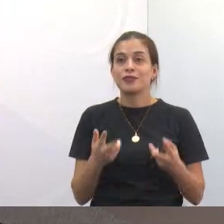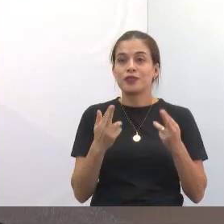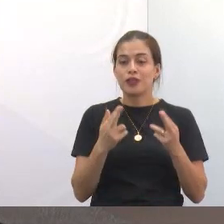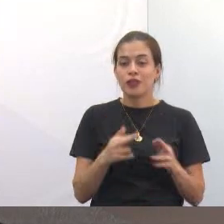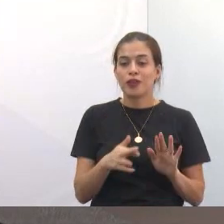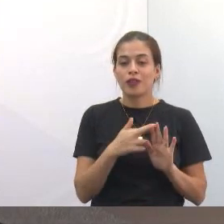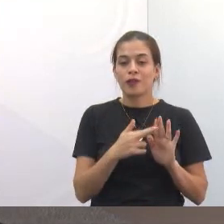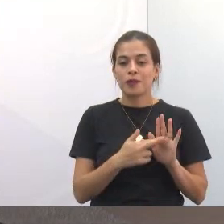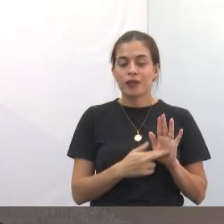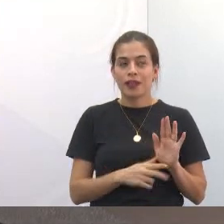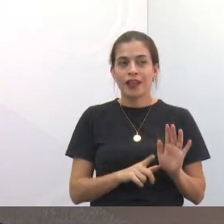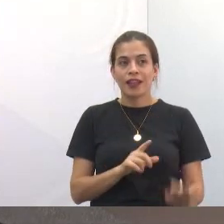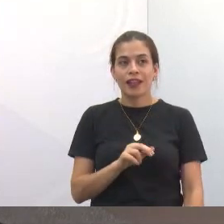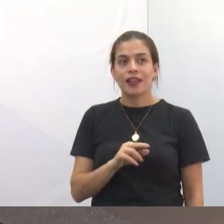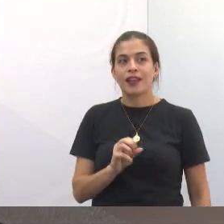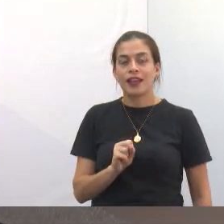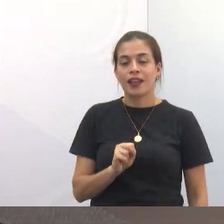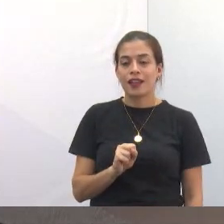GM/MS número